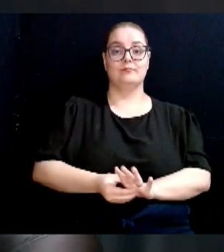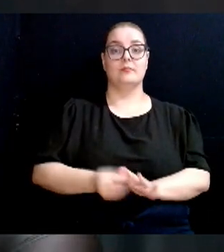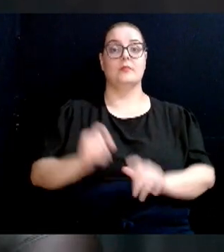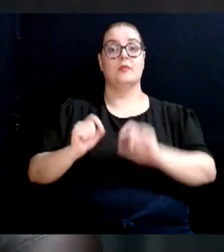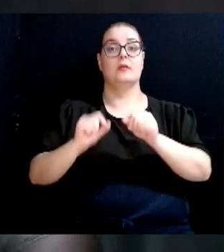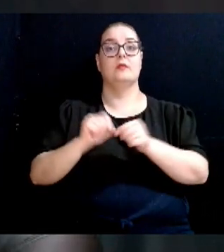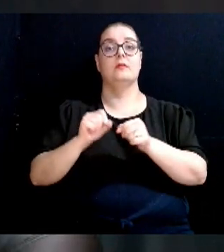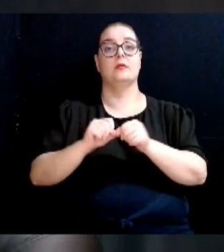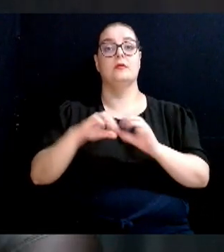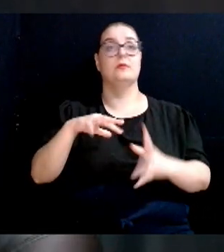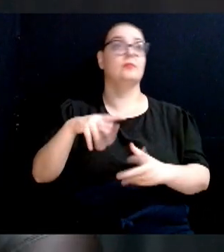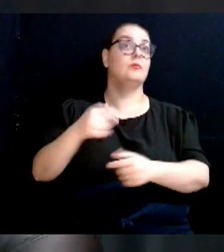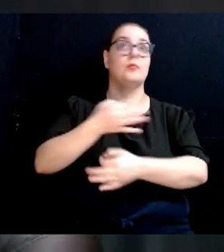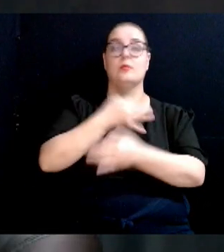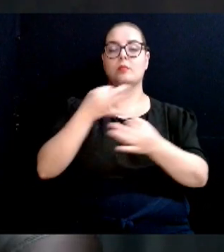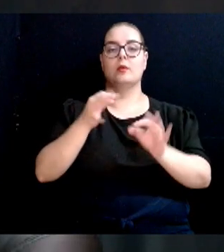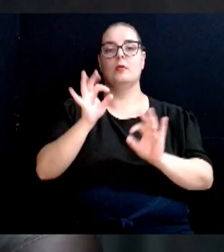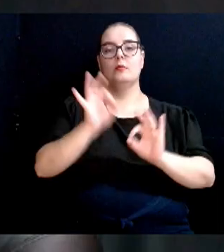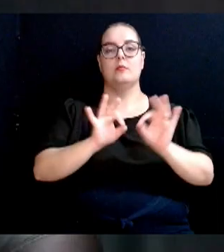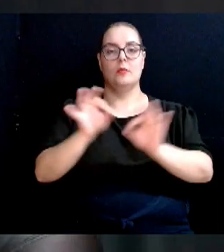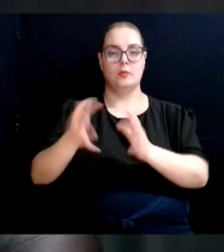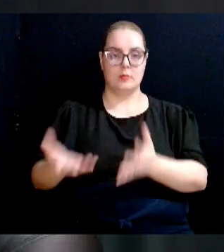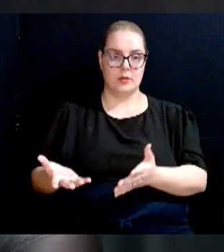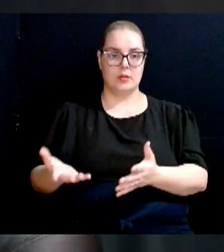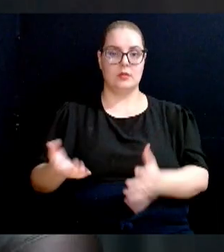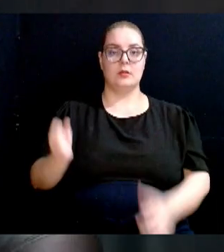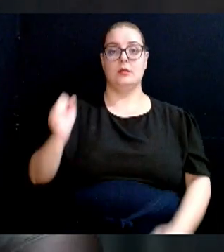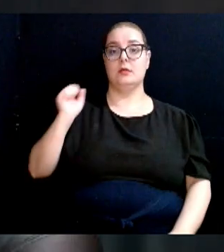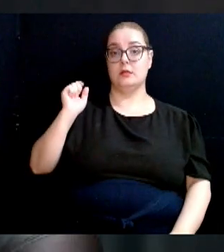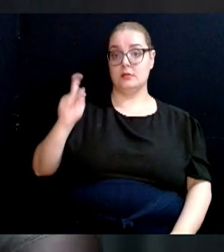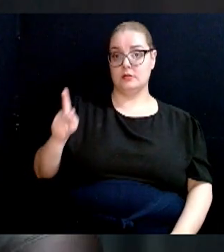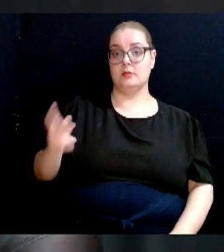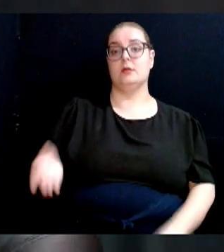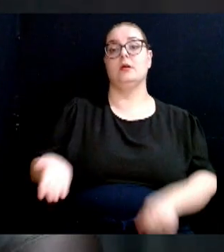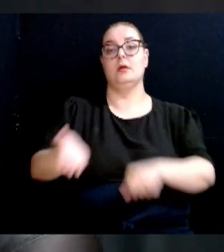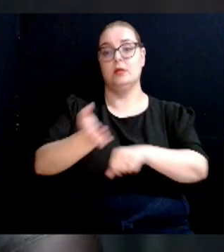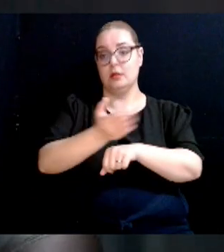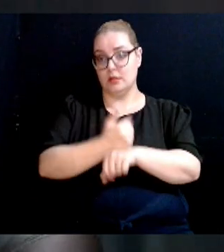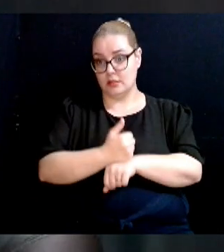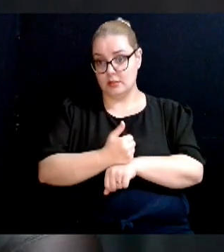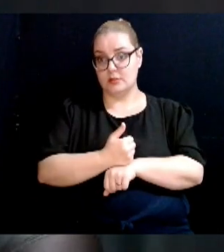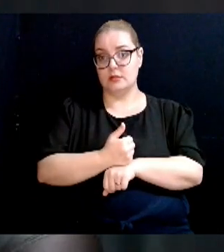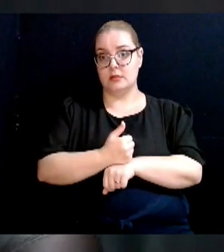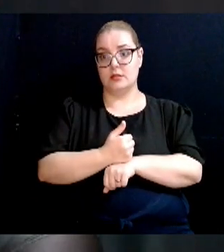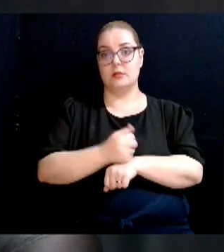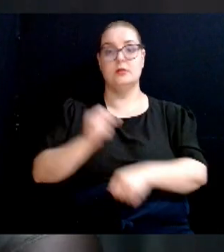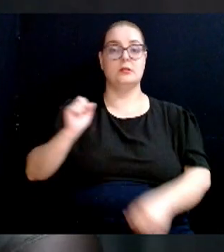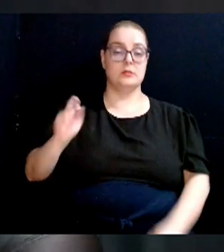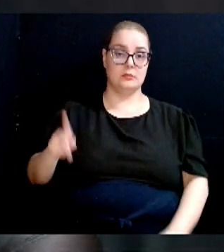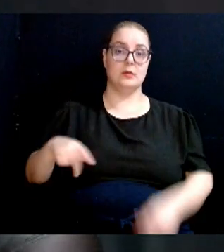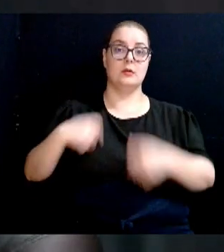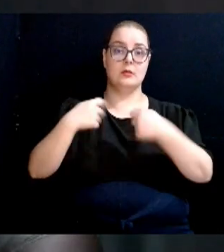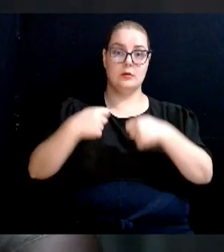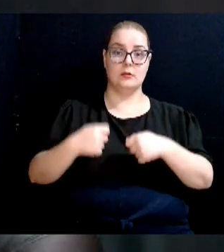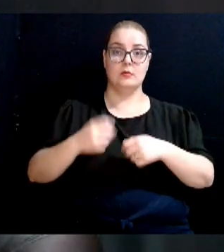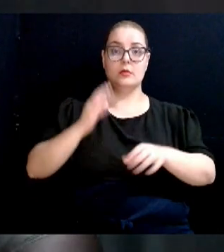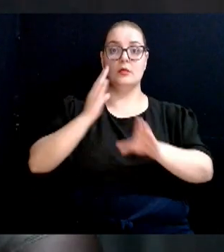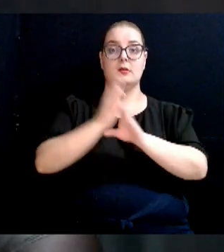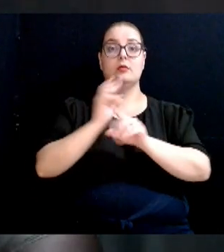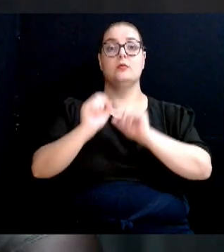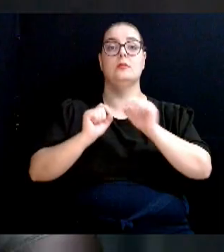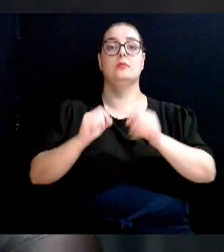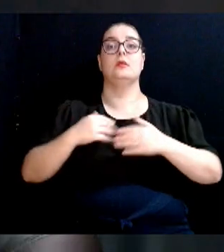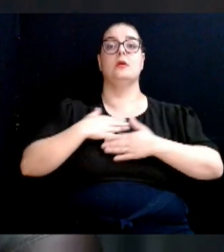uma preparação, né, dessa aposentadoria. Antes mesmo de se aposentar, a gente precisa descobrir o que é prazeroso pra